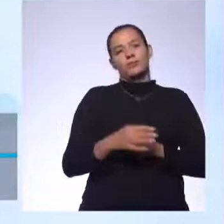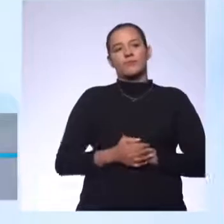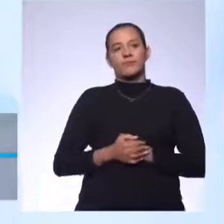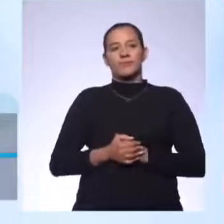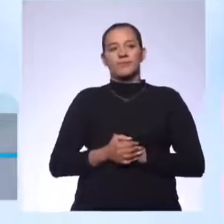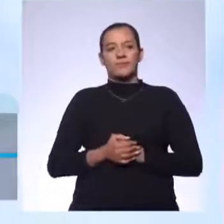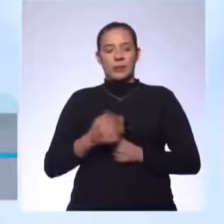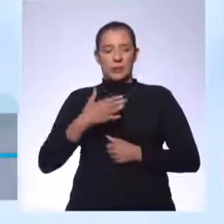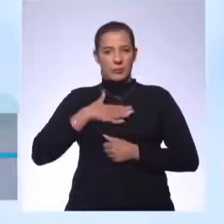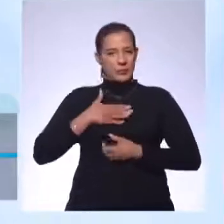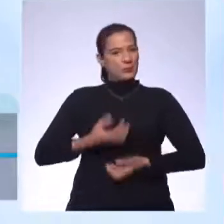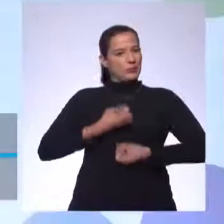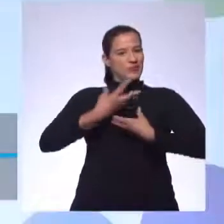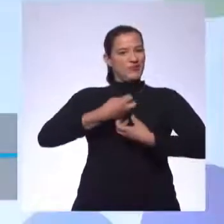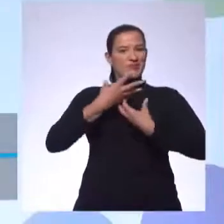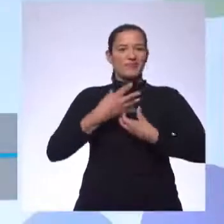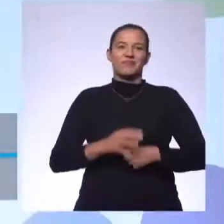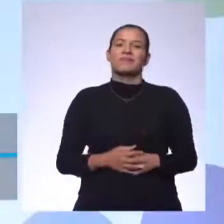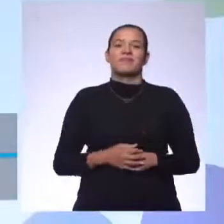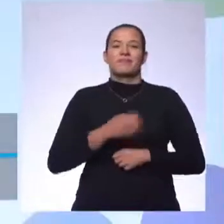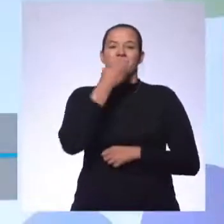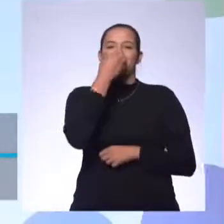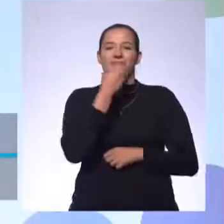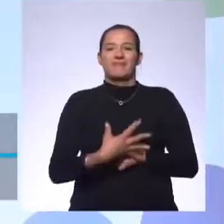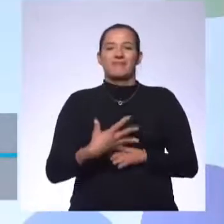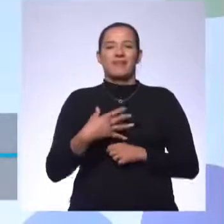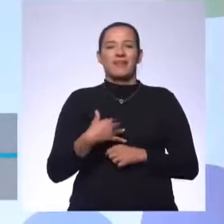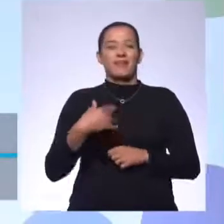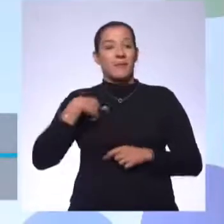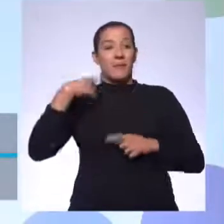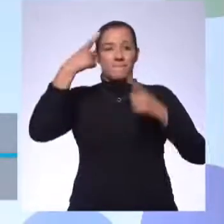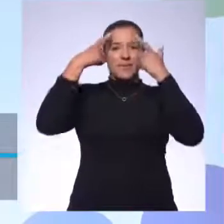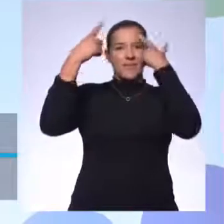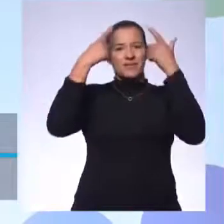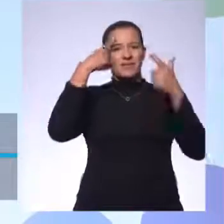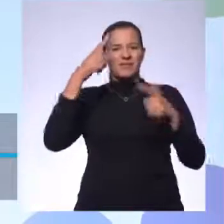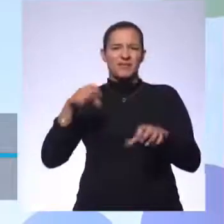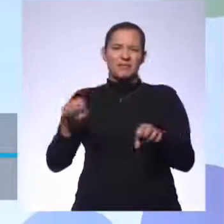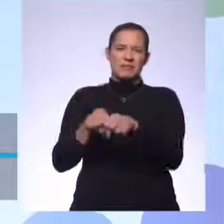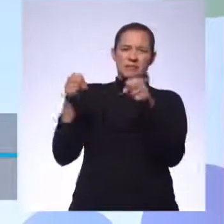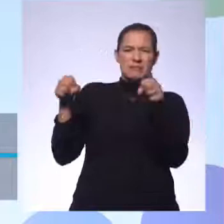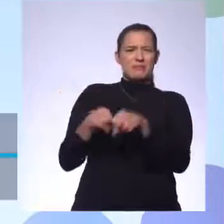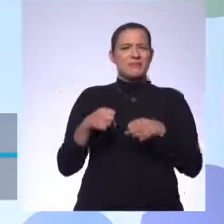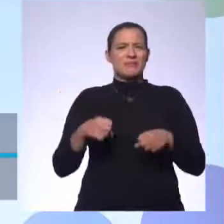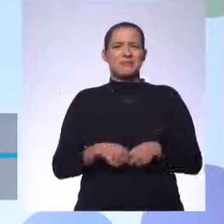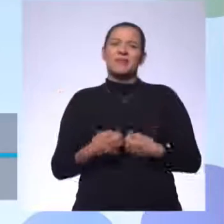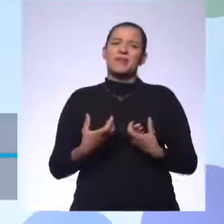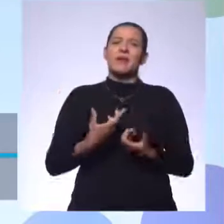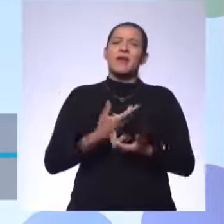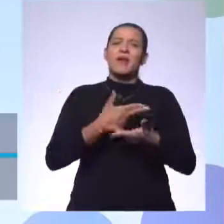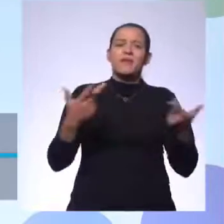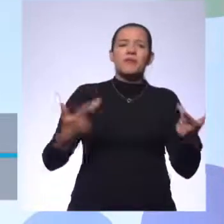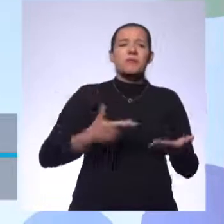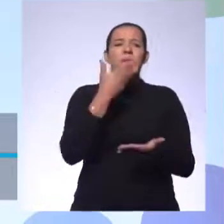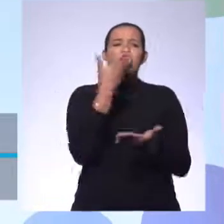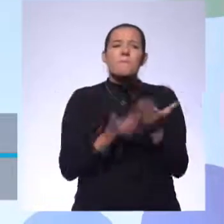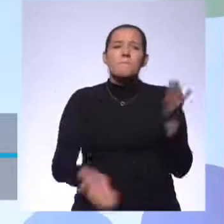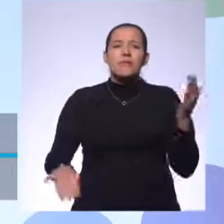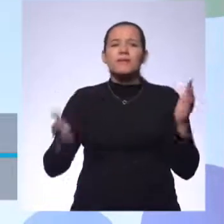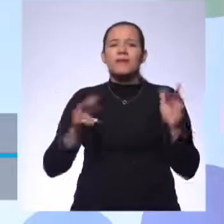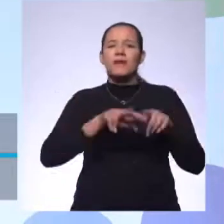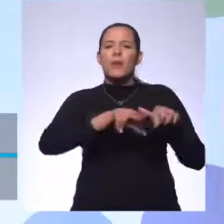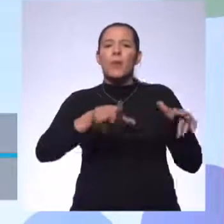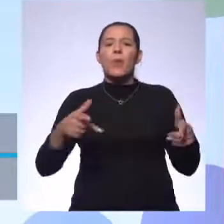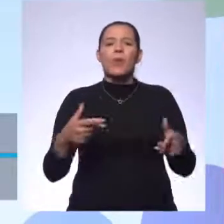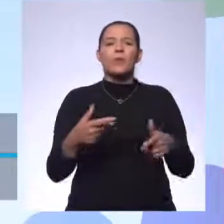estou empolgado, hein? Tá empolgado, esses 5 minutos. Romantismo. Eu pensando em tragédia aqui, ele só Que tragédia, coisa bonita. 5 minutos você pode perder algo muito bom na sua